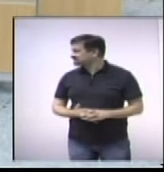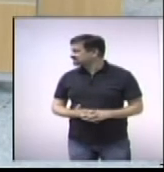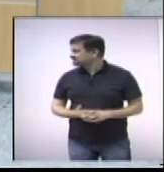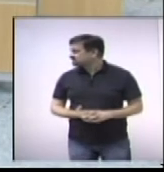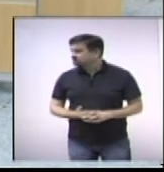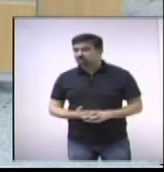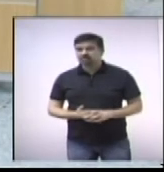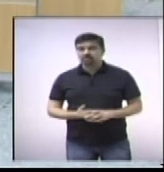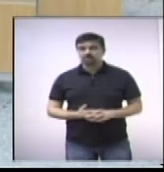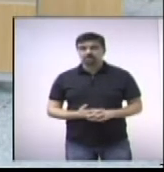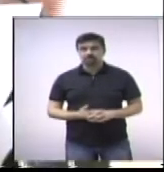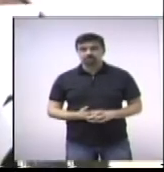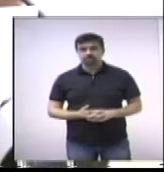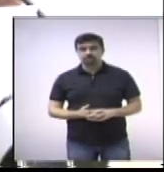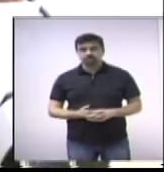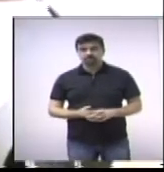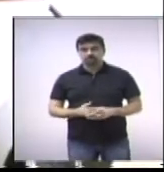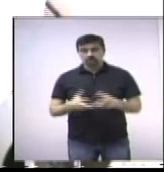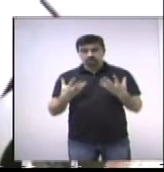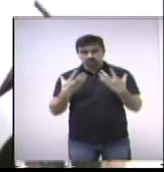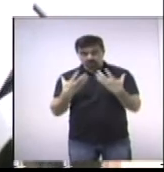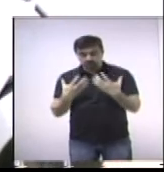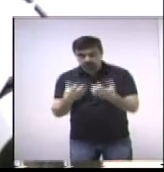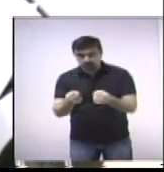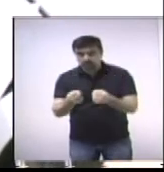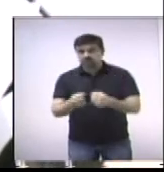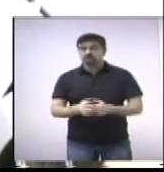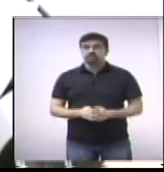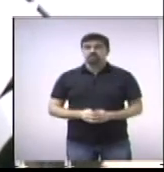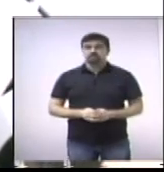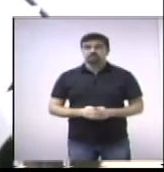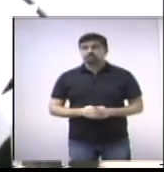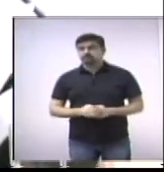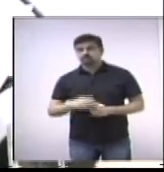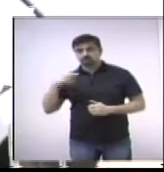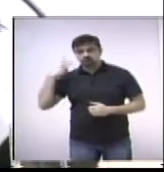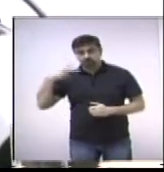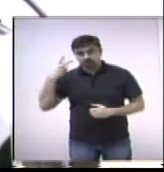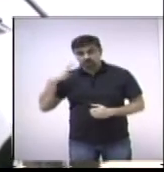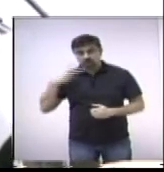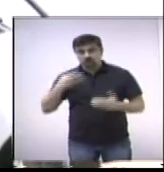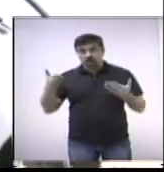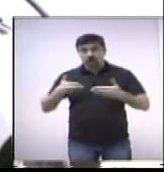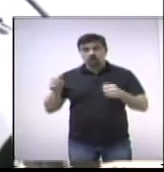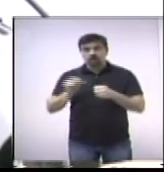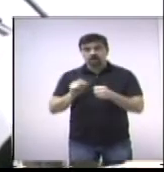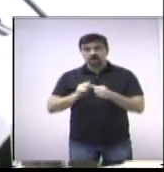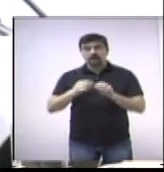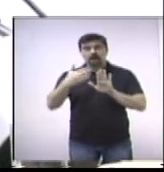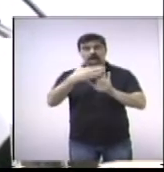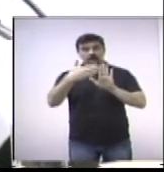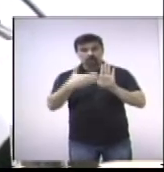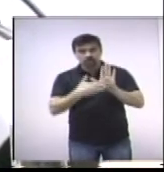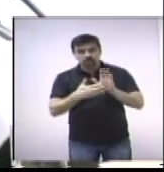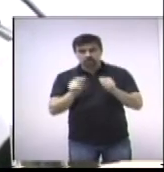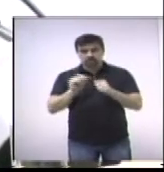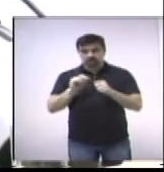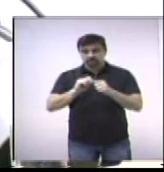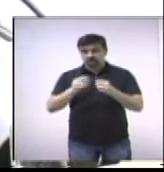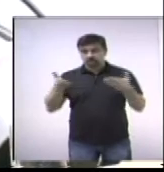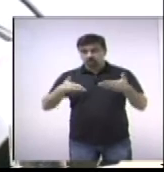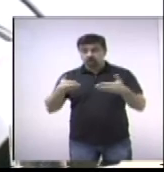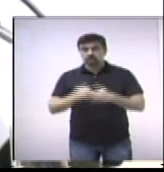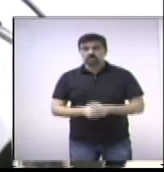Adendo. Conforme aprovado pelo plenário, foram acrescidas as deliberações das seguintes proposições na ordem do dia